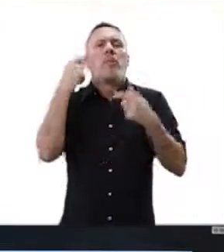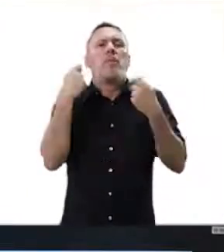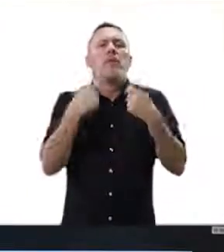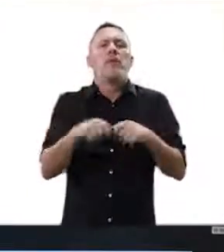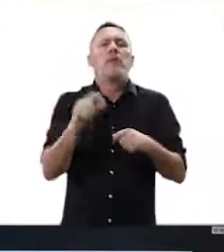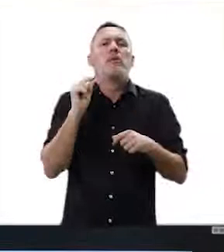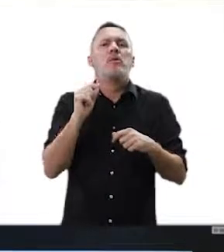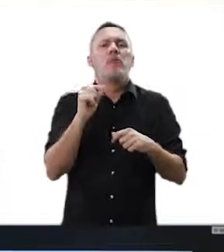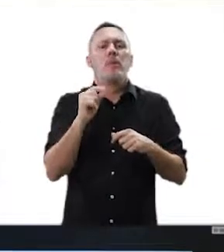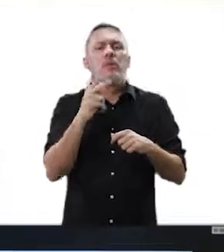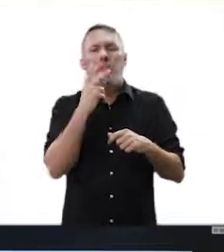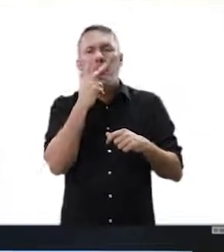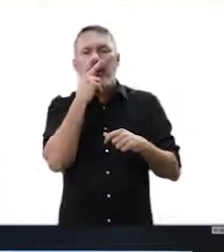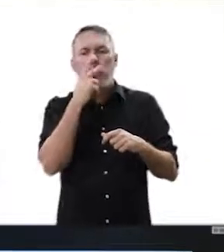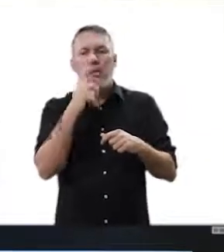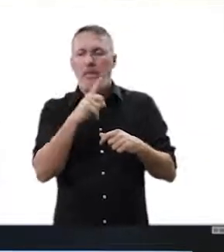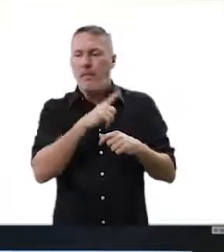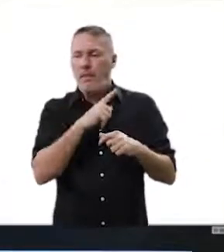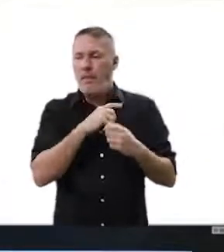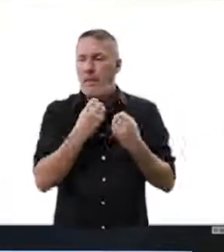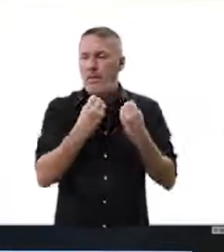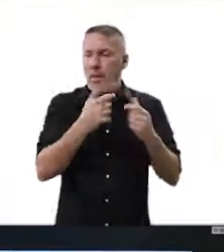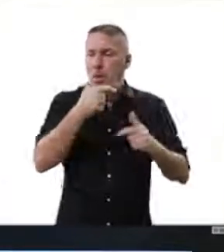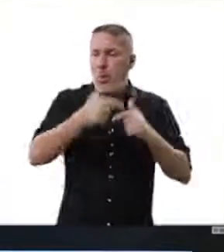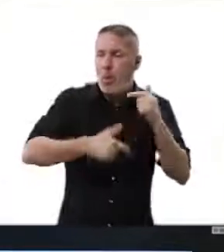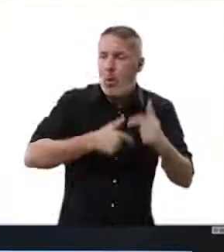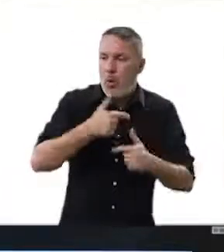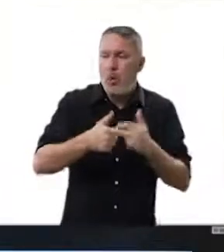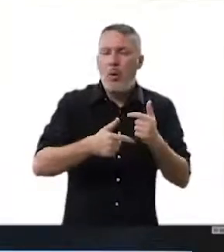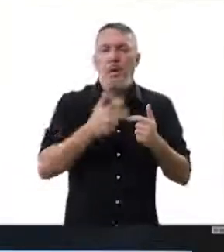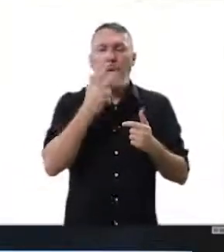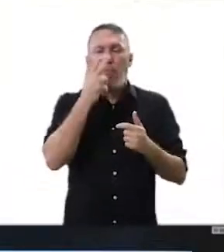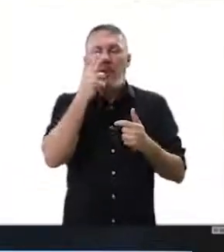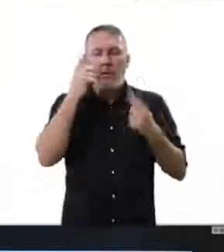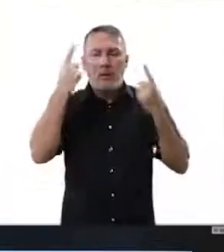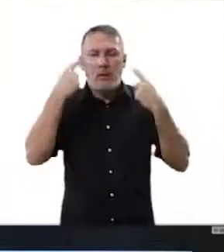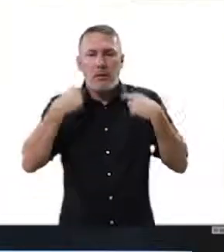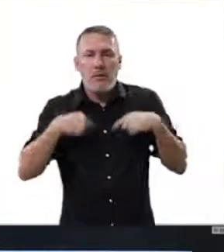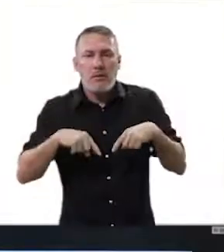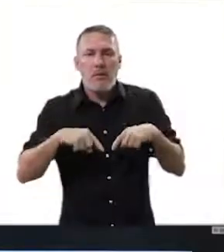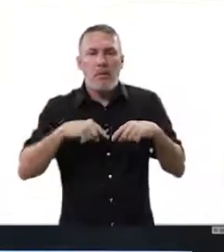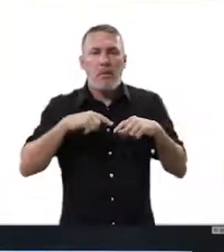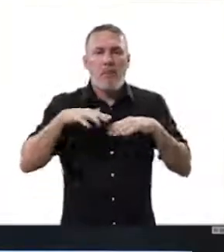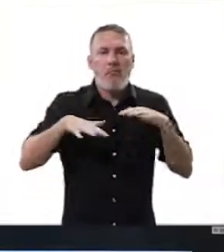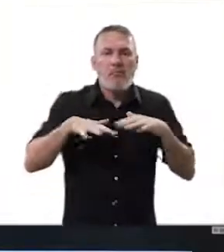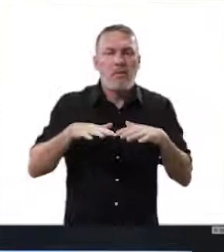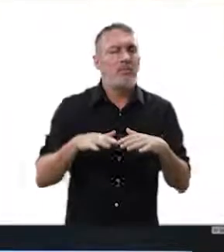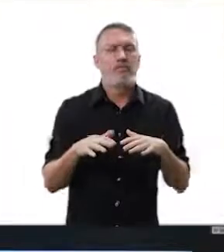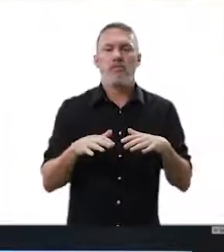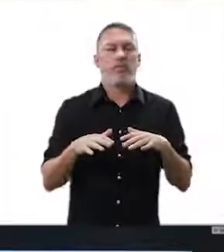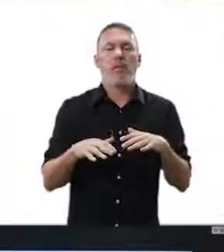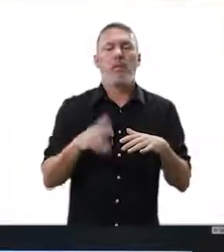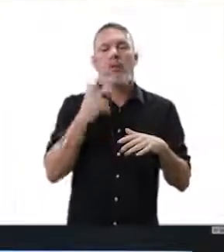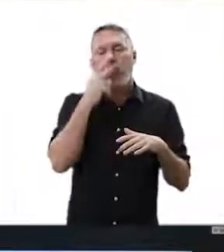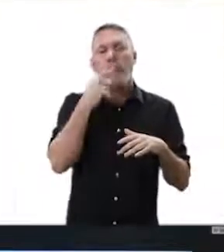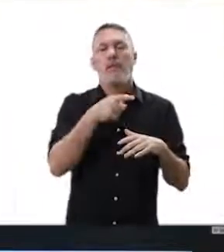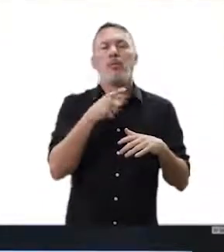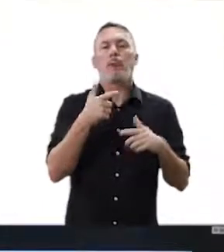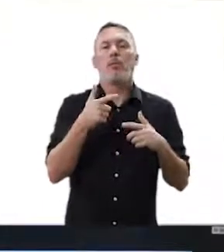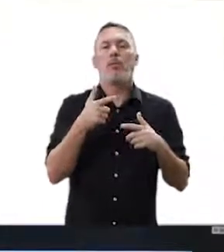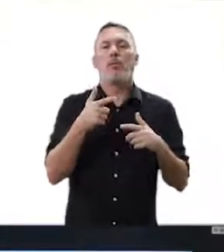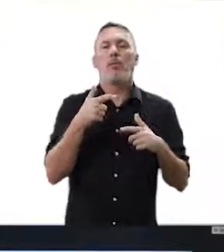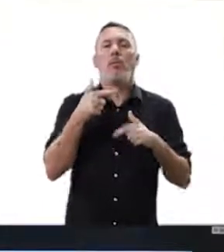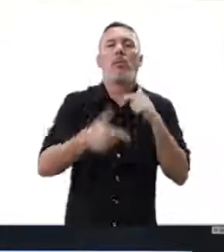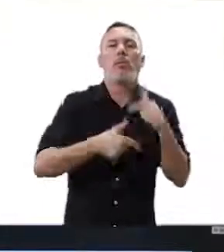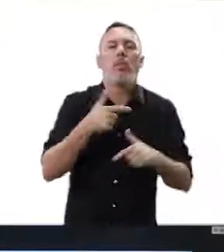é não gastar energia. E como que a energia fica armazenada no nosso corpo? Na forma de